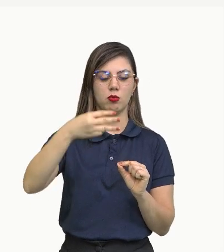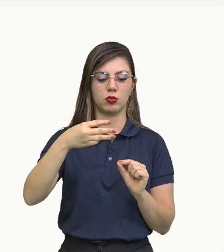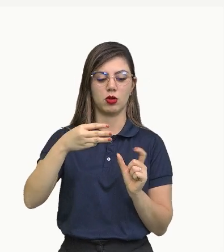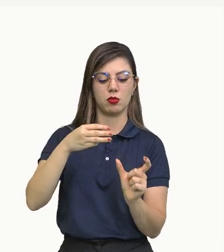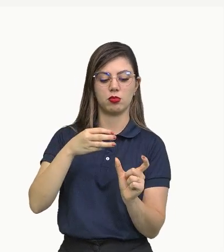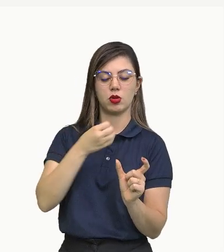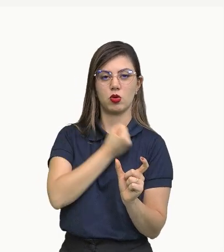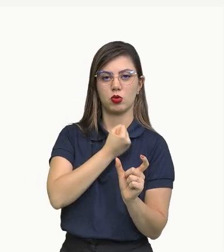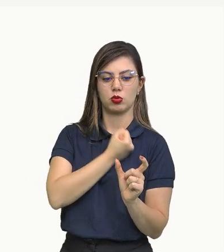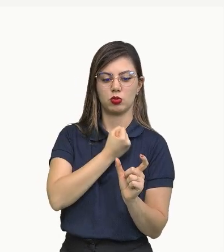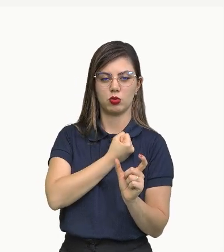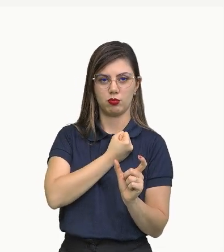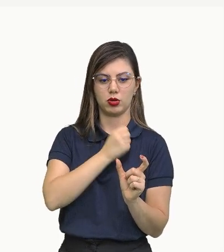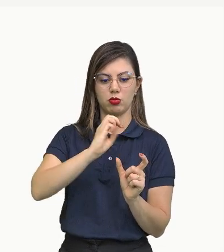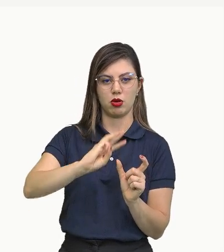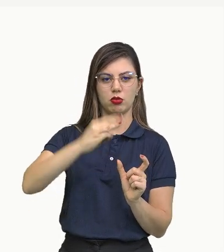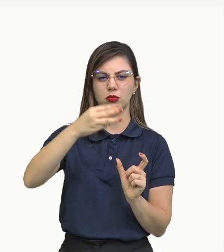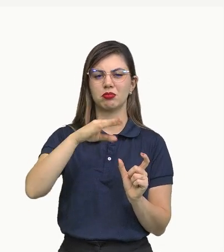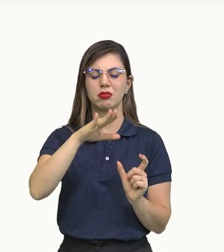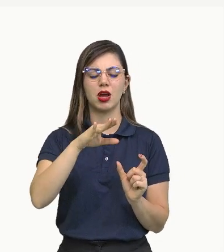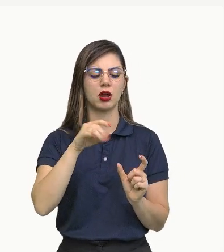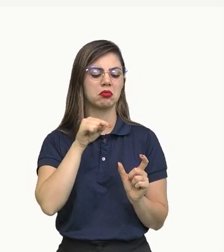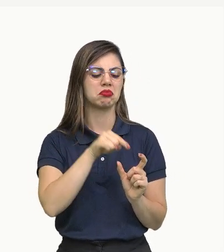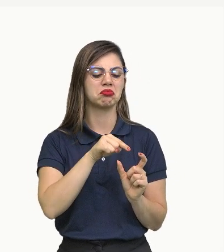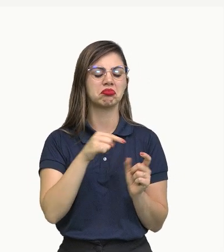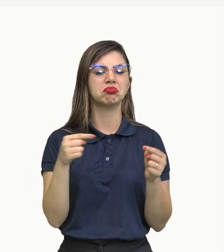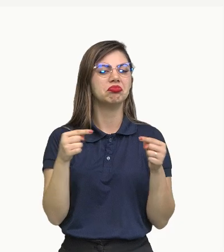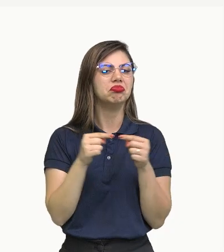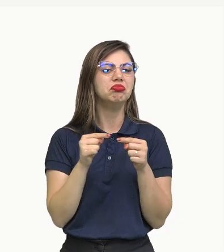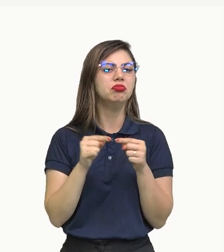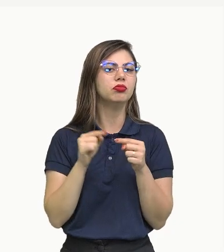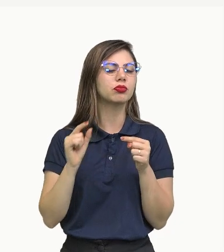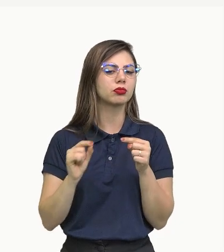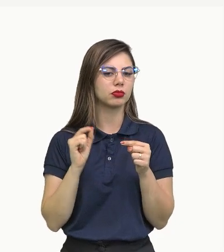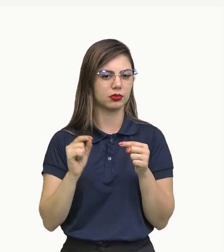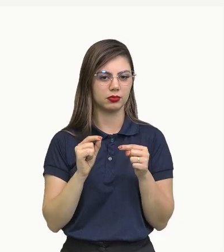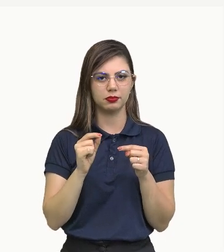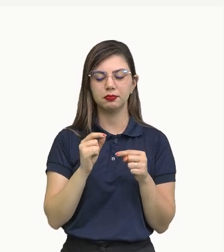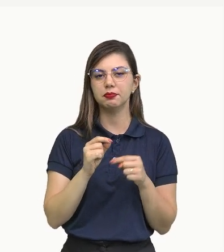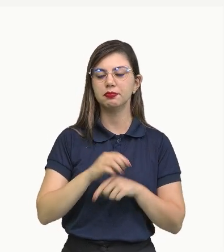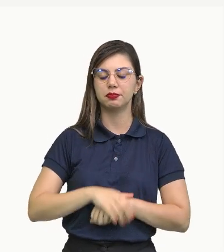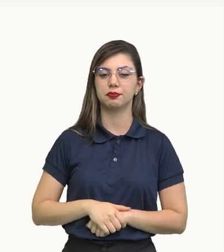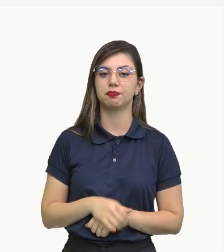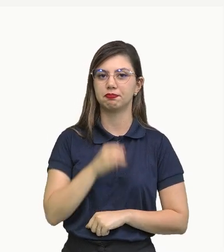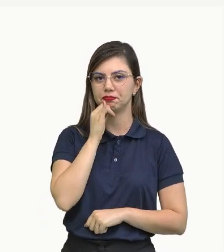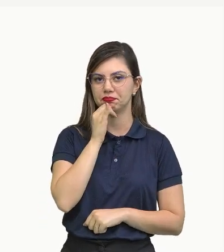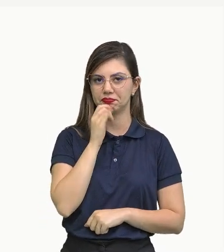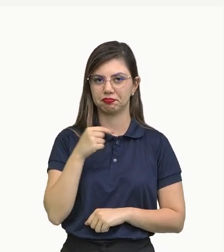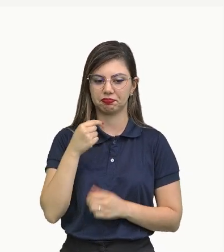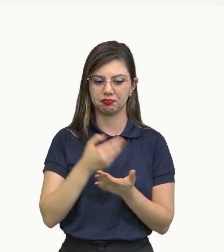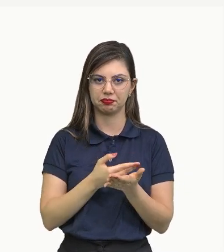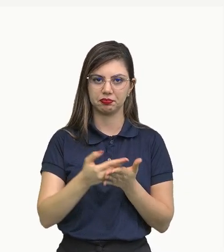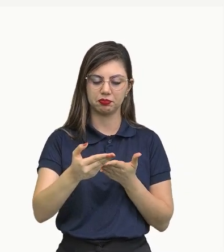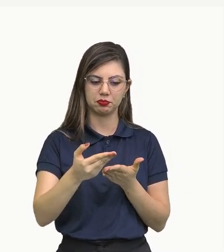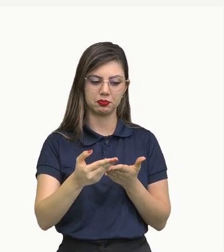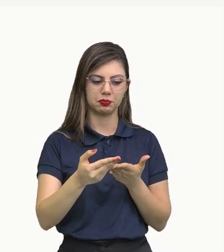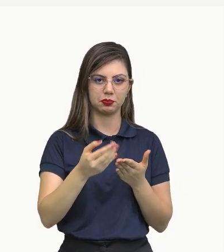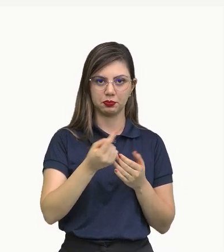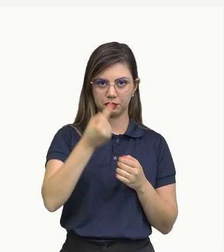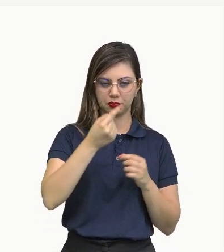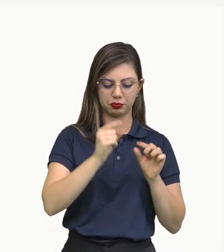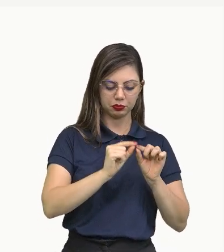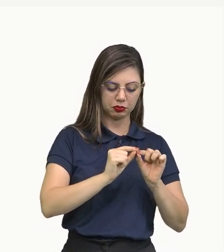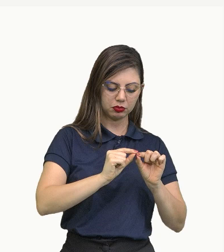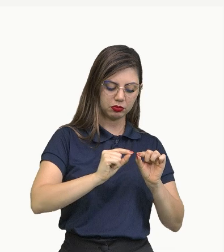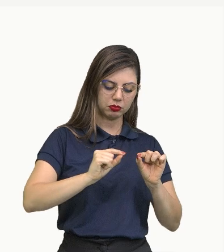Professora, mas o que é aresta mesmo? Eu não consigo entender o que é aresta. Sabe quando nós vamos começar a desenhar um dado, que a gente faz a primeira linha aqui?